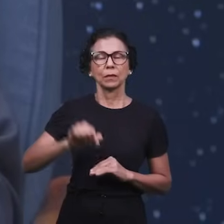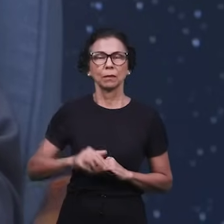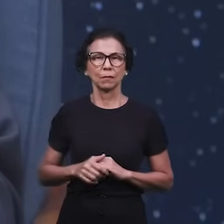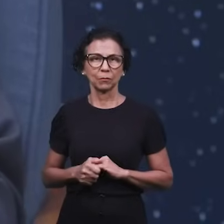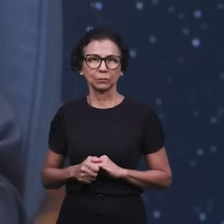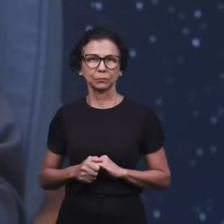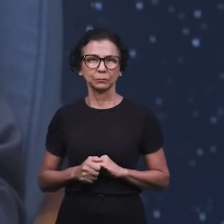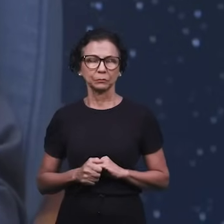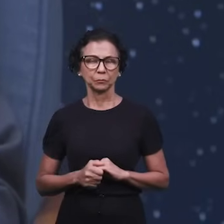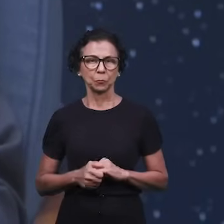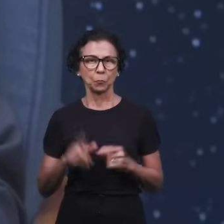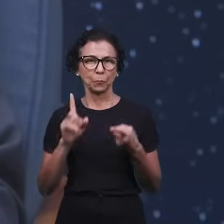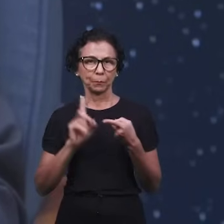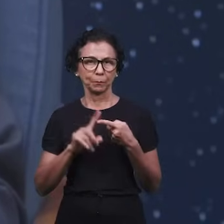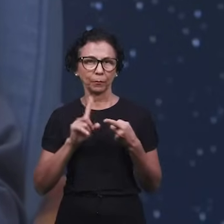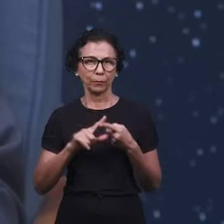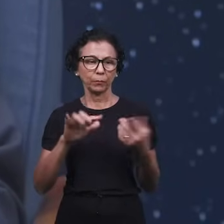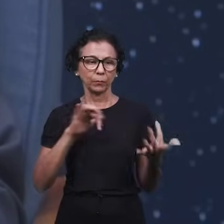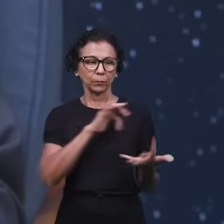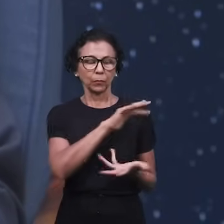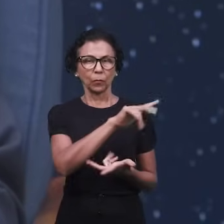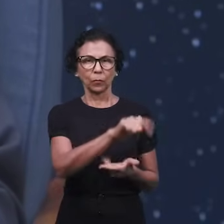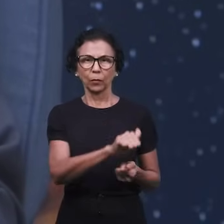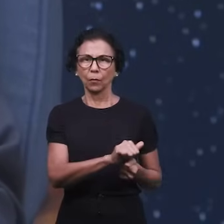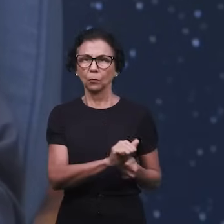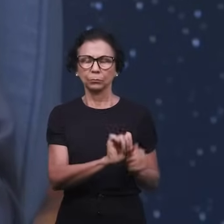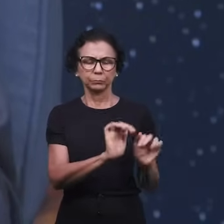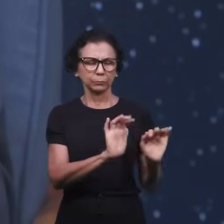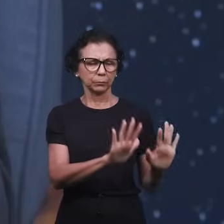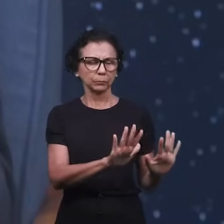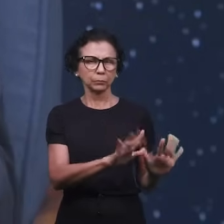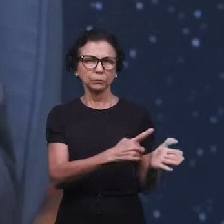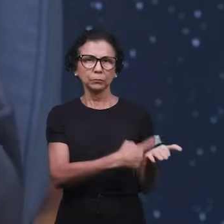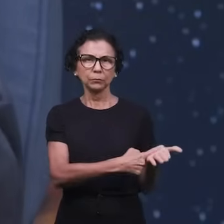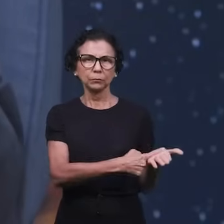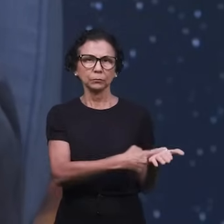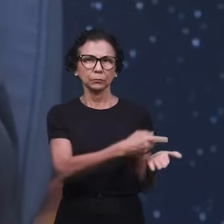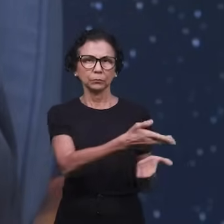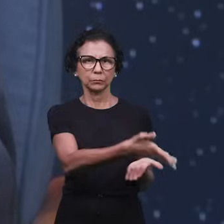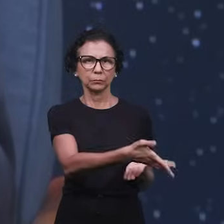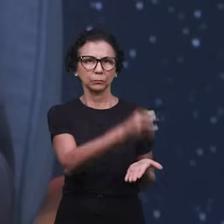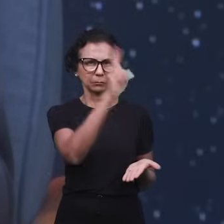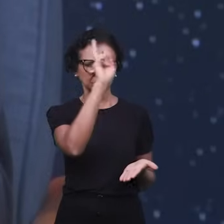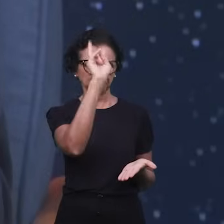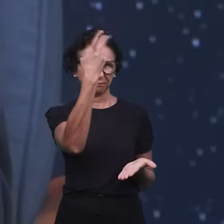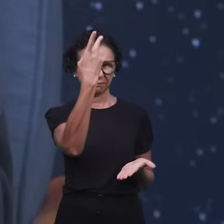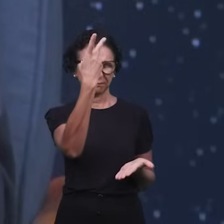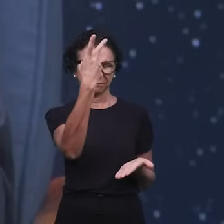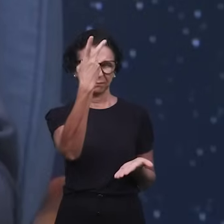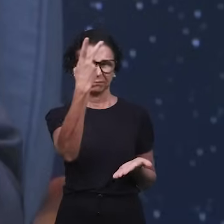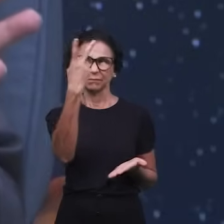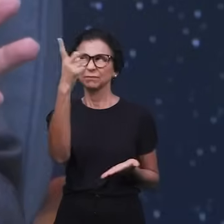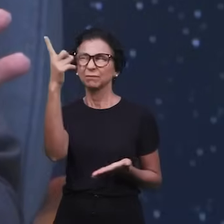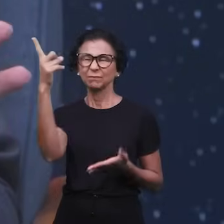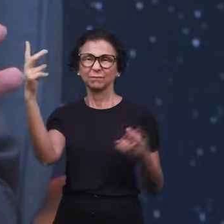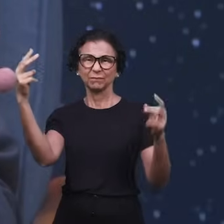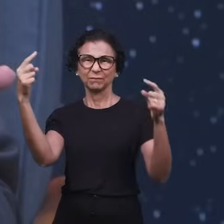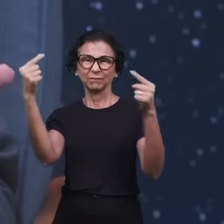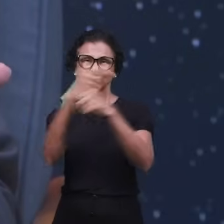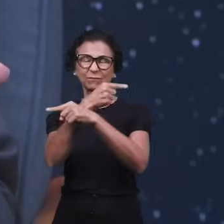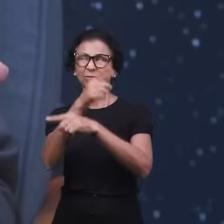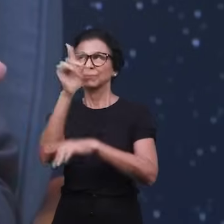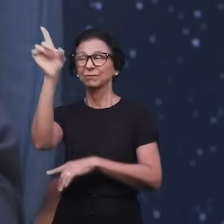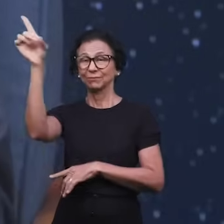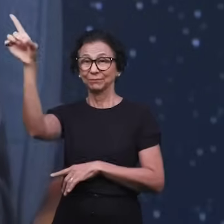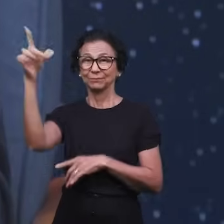mundo que já está bem definido em sua posição de rebelião a Deus ou contra